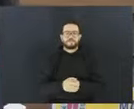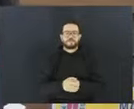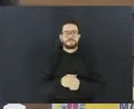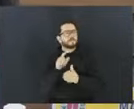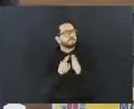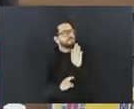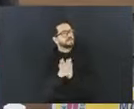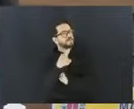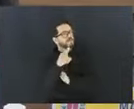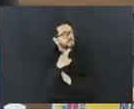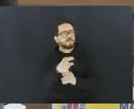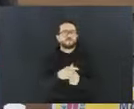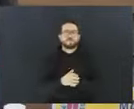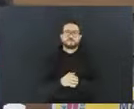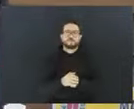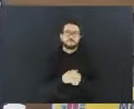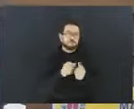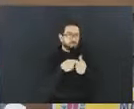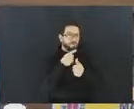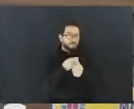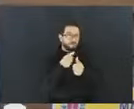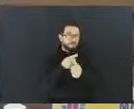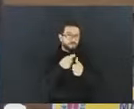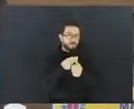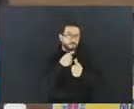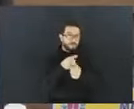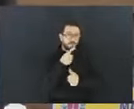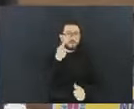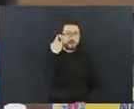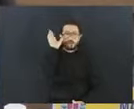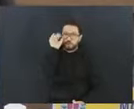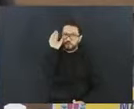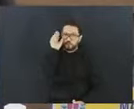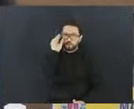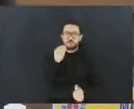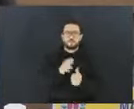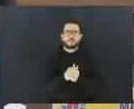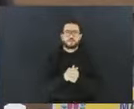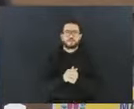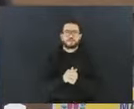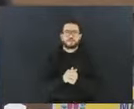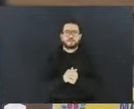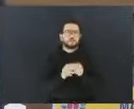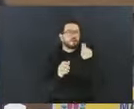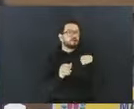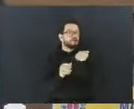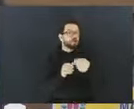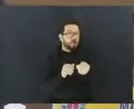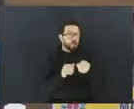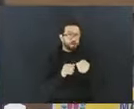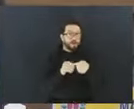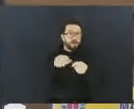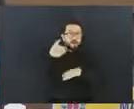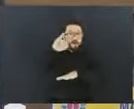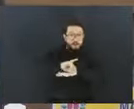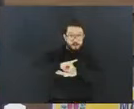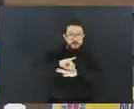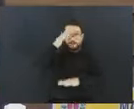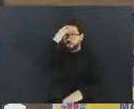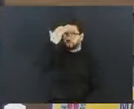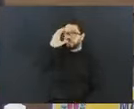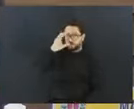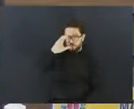primeira, e uma curiosidade depois, se for possível. A primeira pergunta é com relação à criminalidade aqui no centro de Curitiba. A gente recebeu diversas